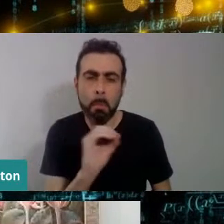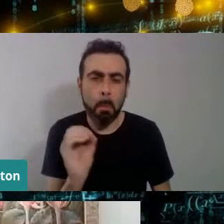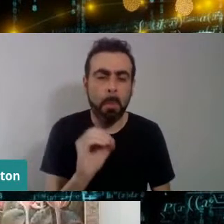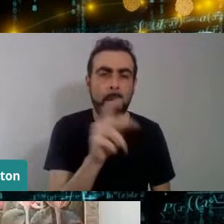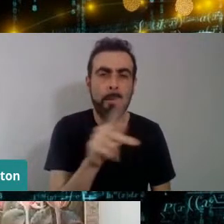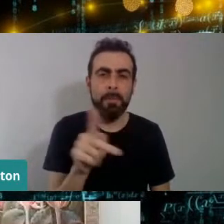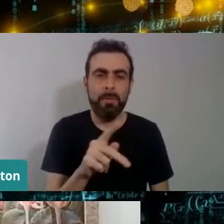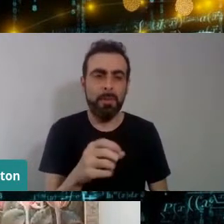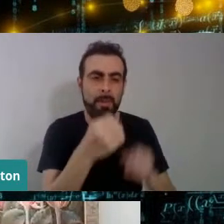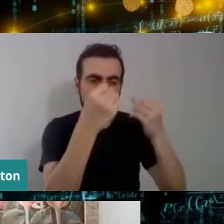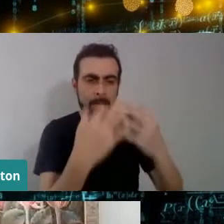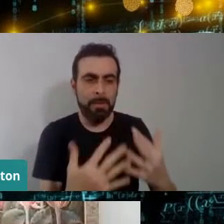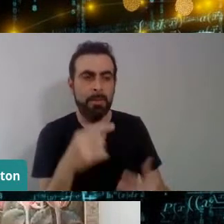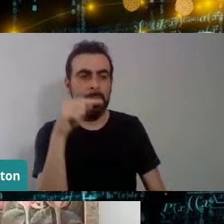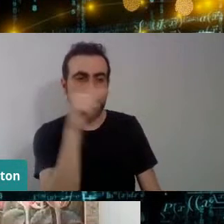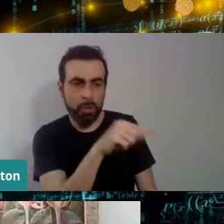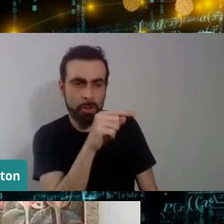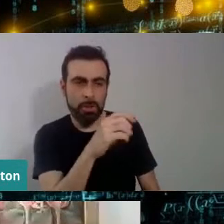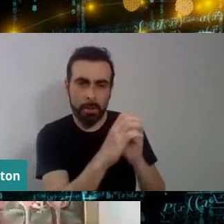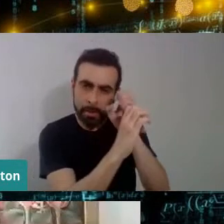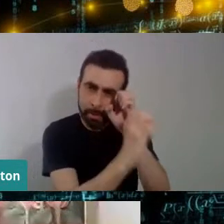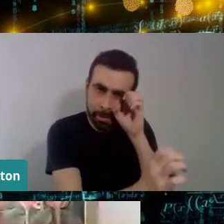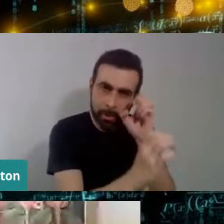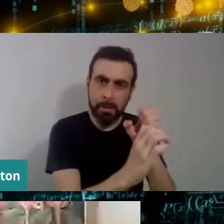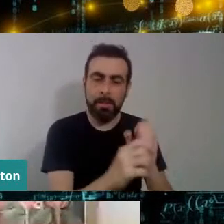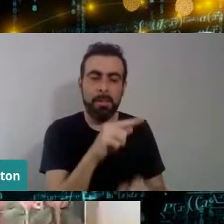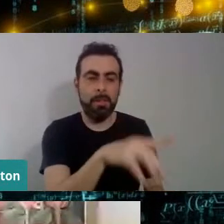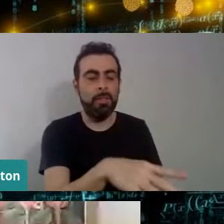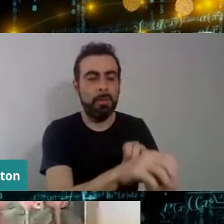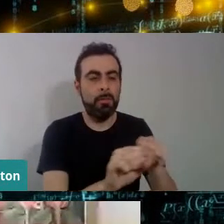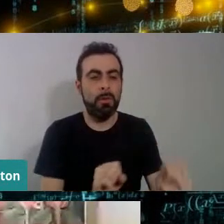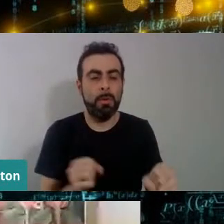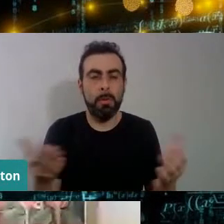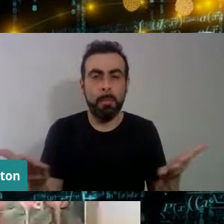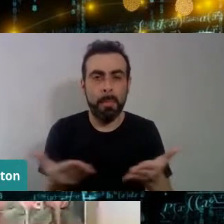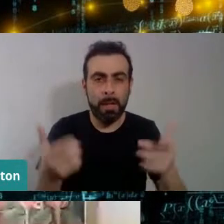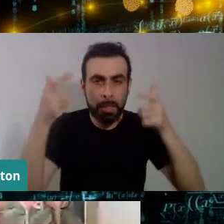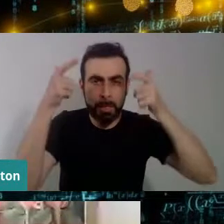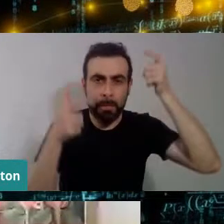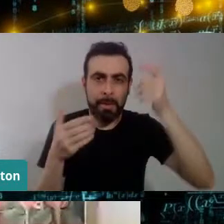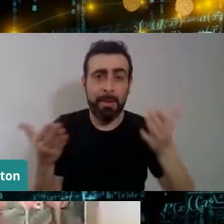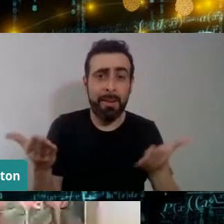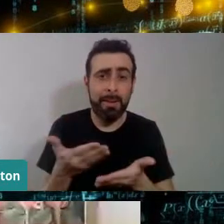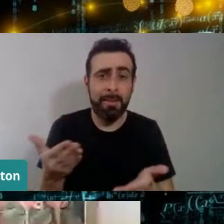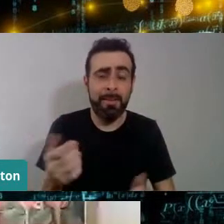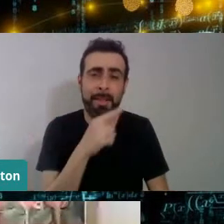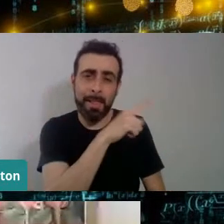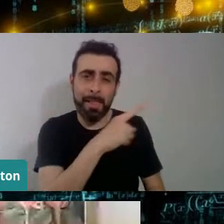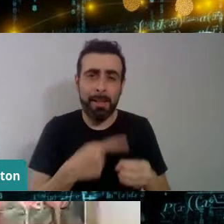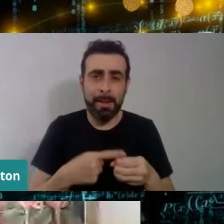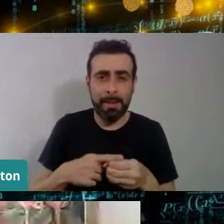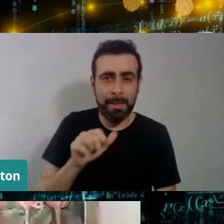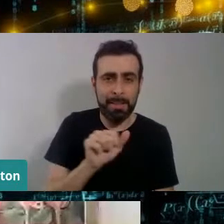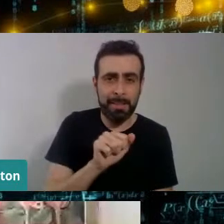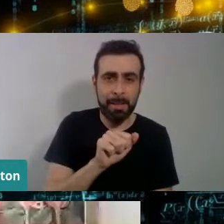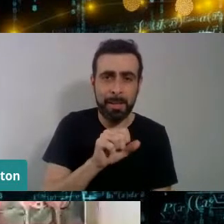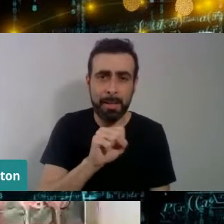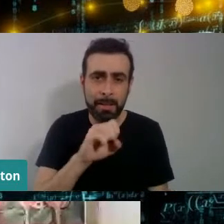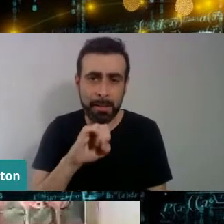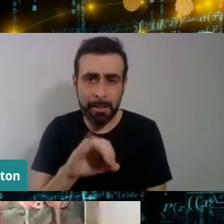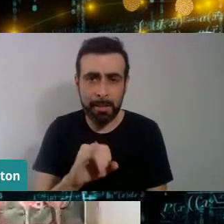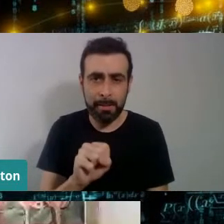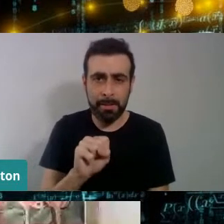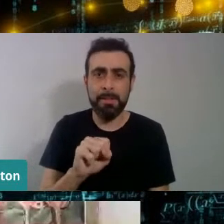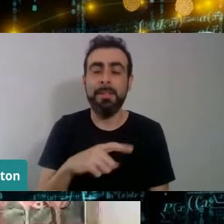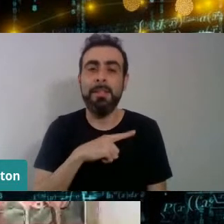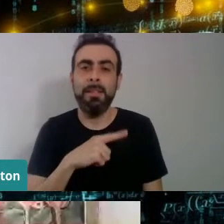falou para ele que tinha um engenheiro recém-formado em Assis e que o curso de engenharia tem muito a ver com